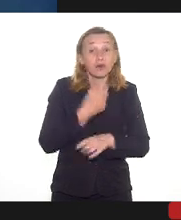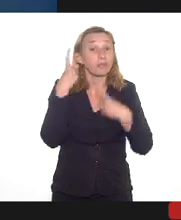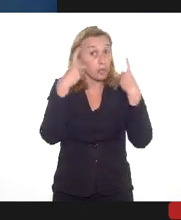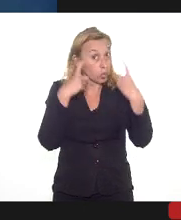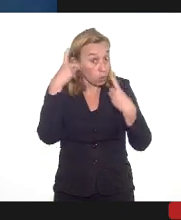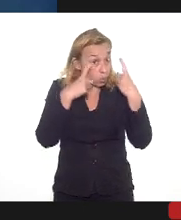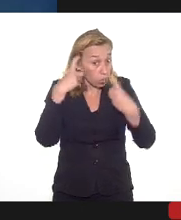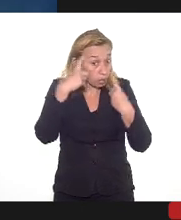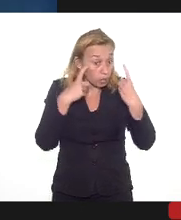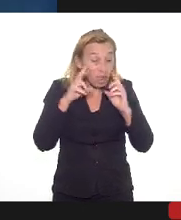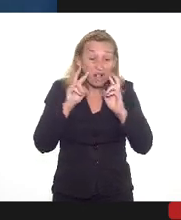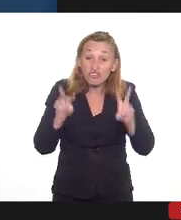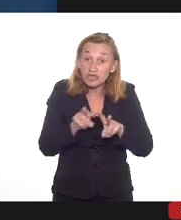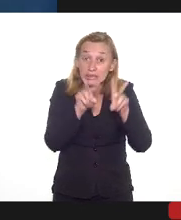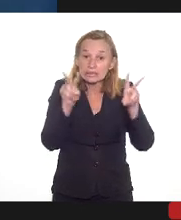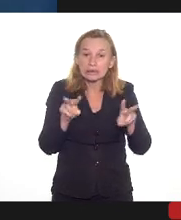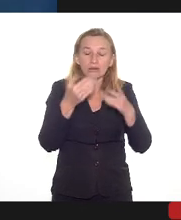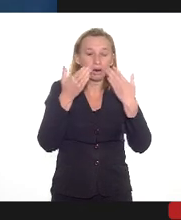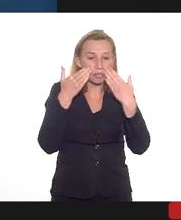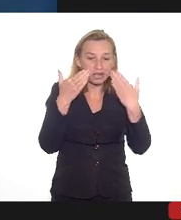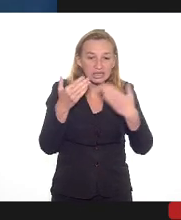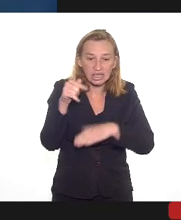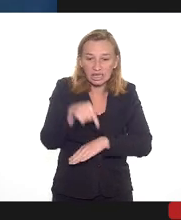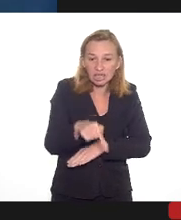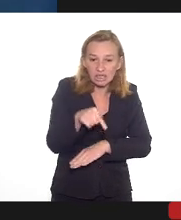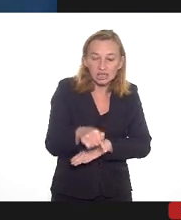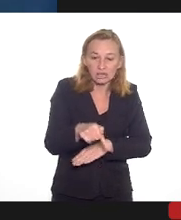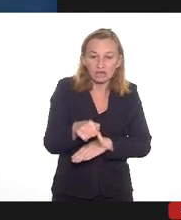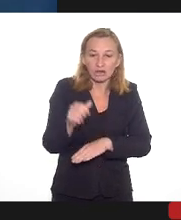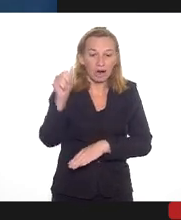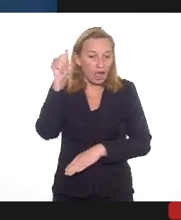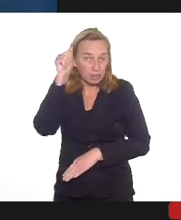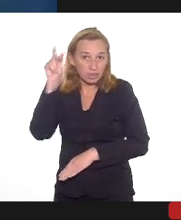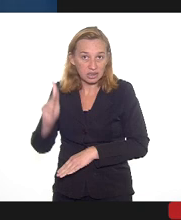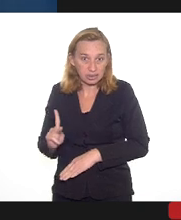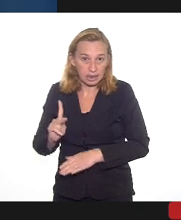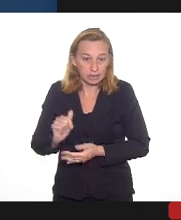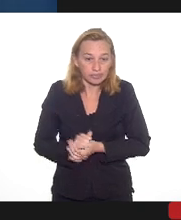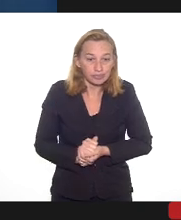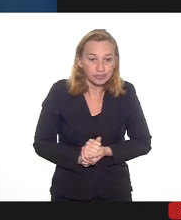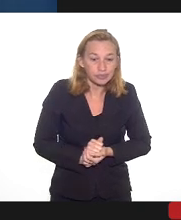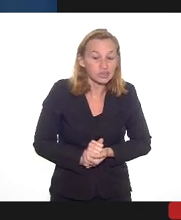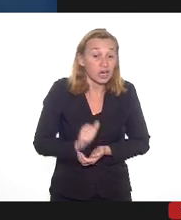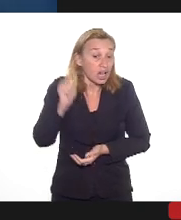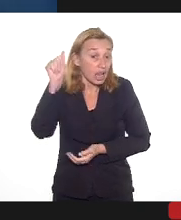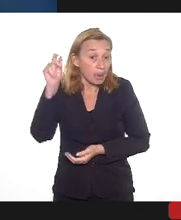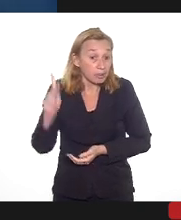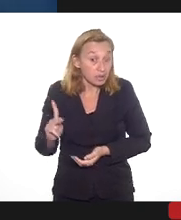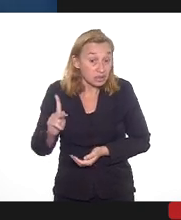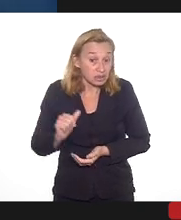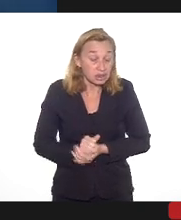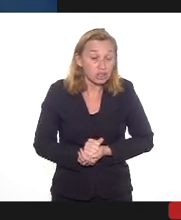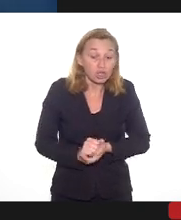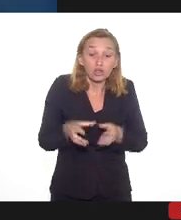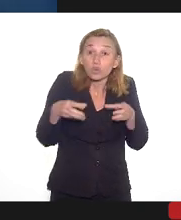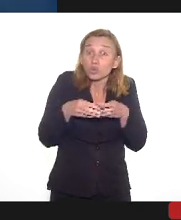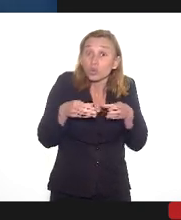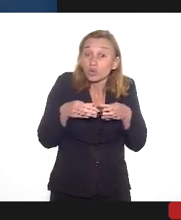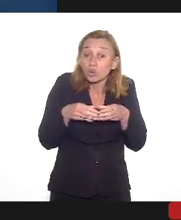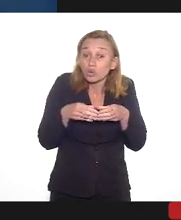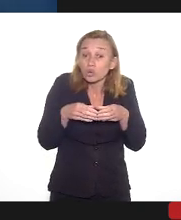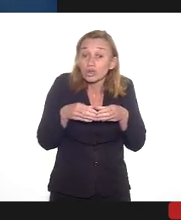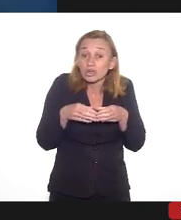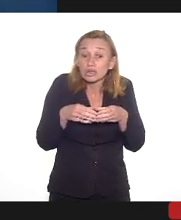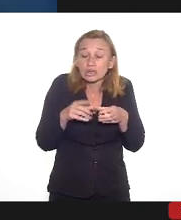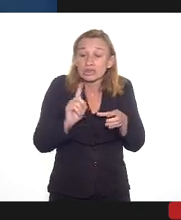preocupa a visão que foi apresentada aqui sobre os aposentados. Os aposentados são o grupo que